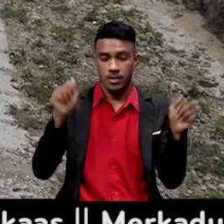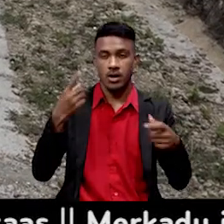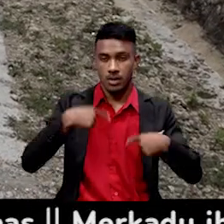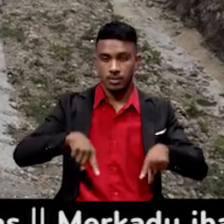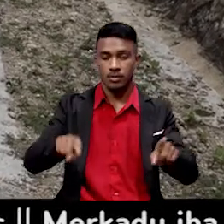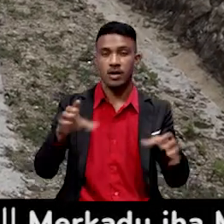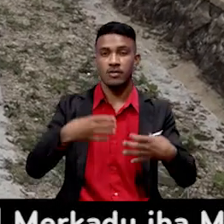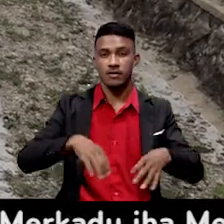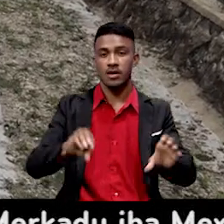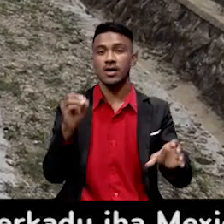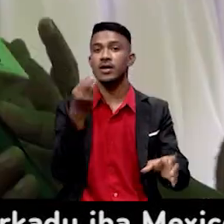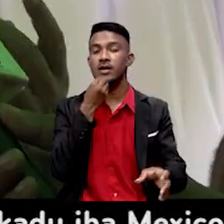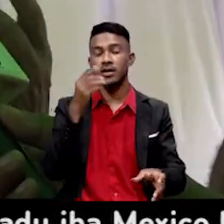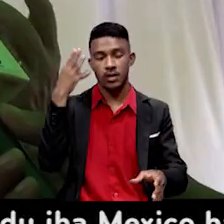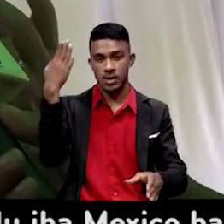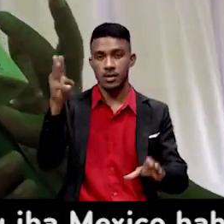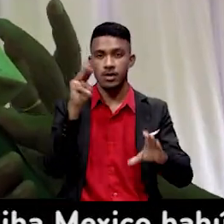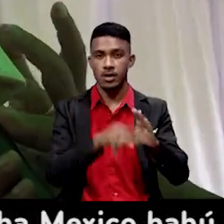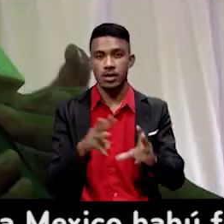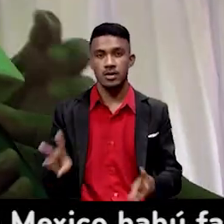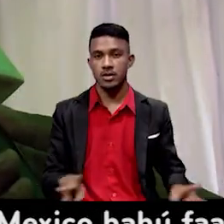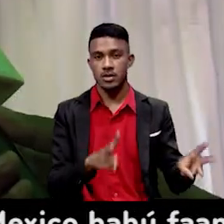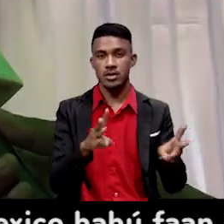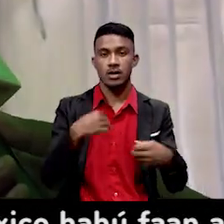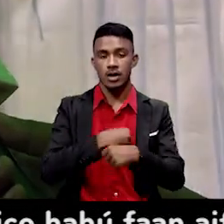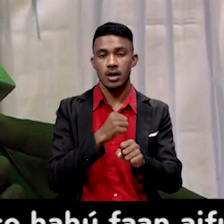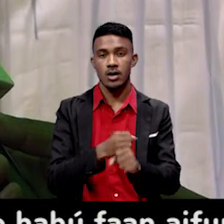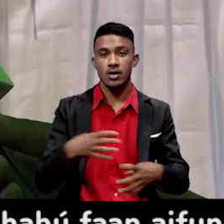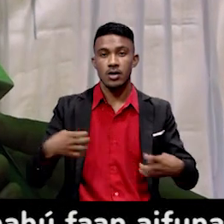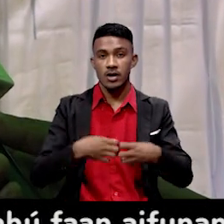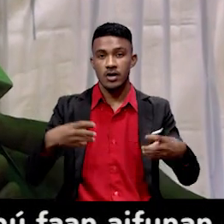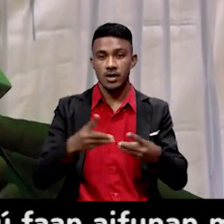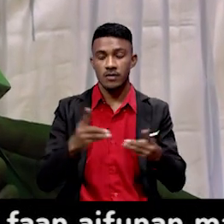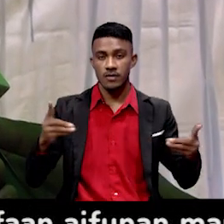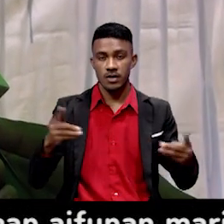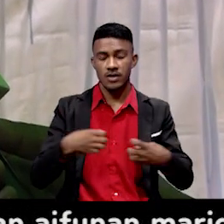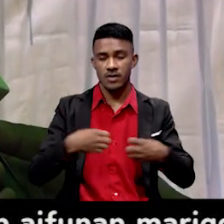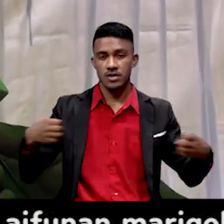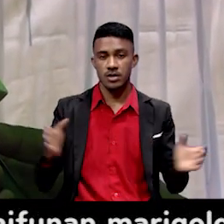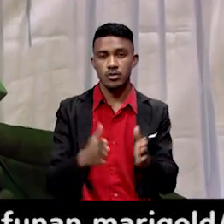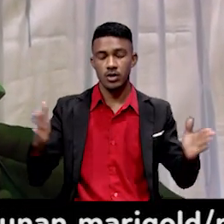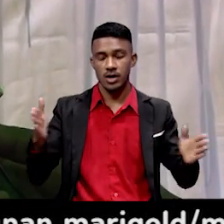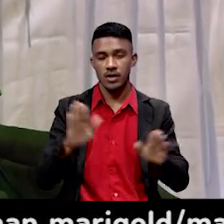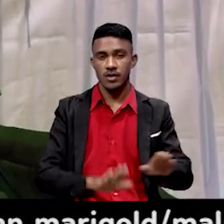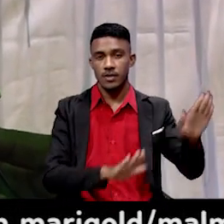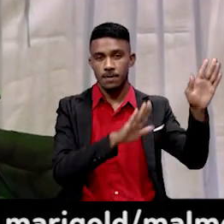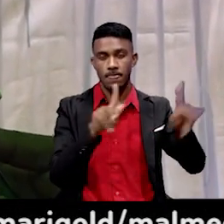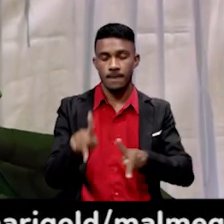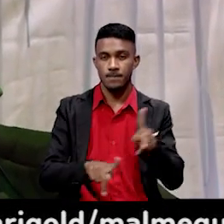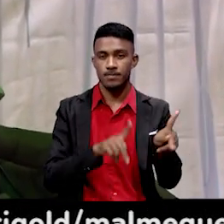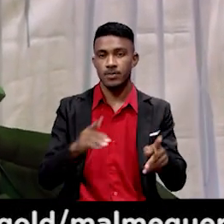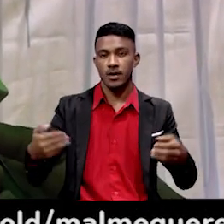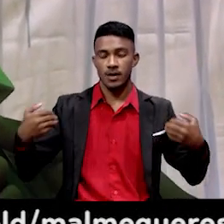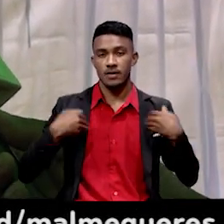A estrada halo diferença bot pa comunidade rural. Agora iha